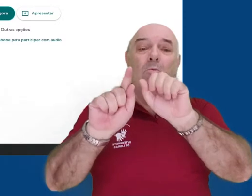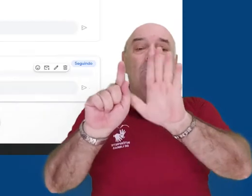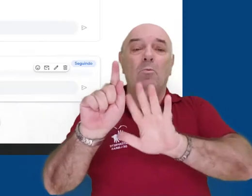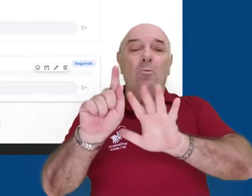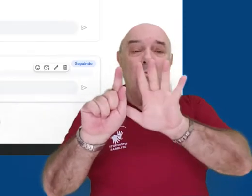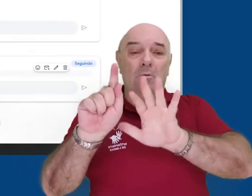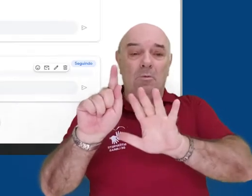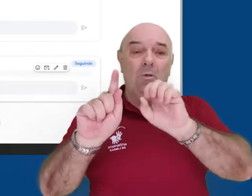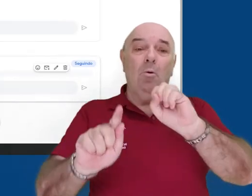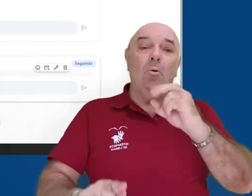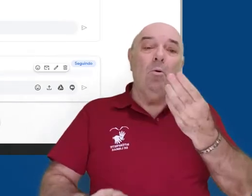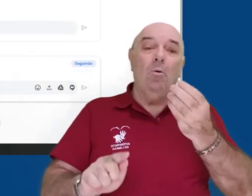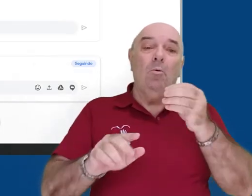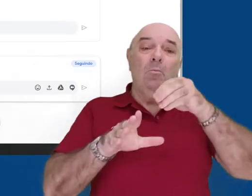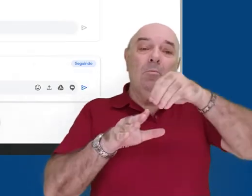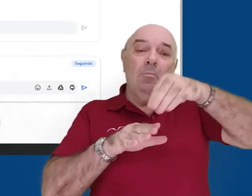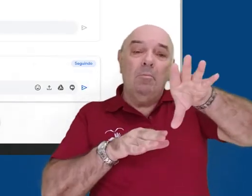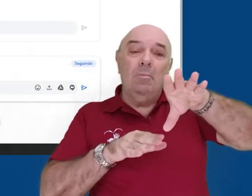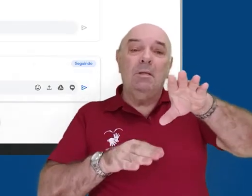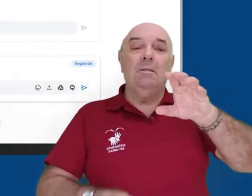enviado pelo Google Chat.